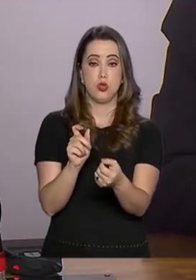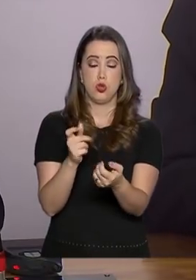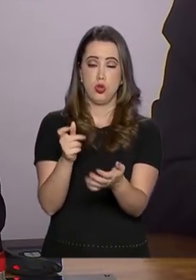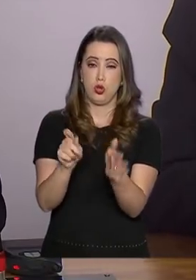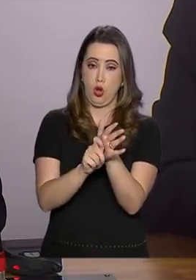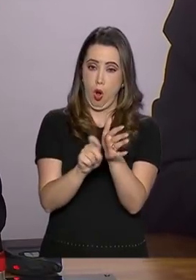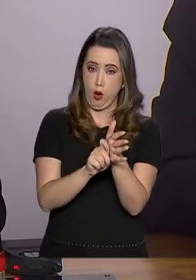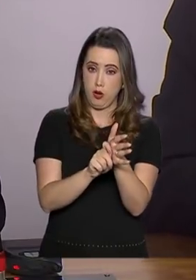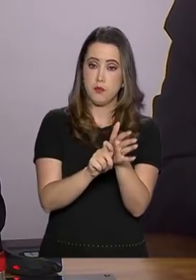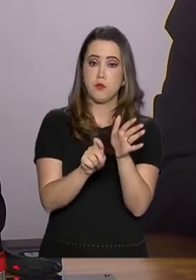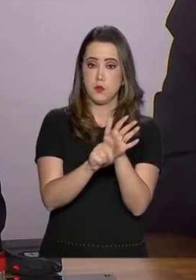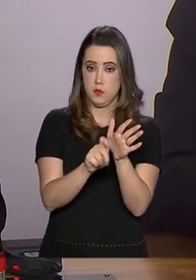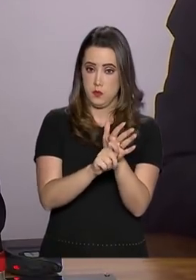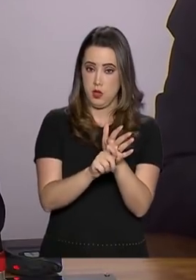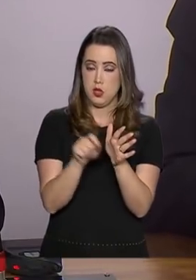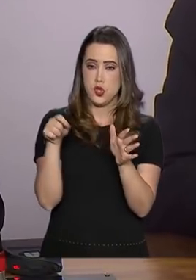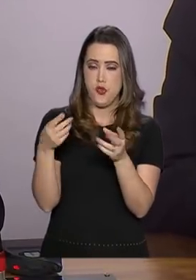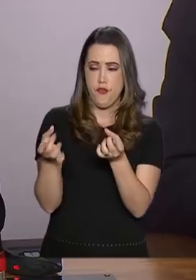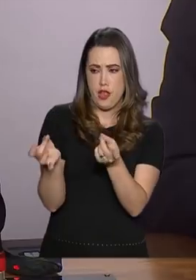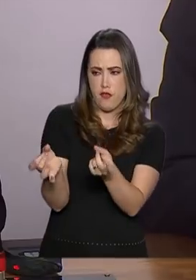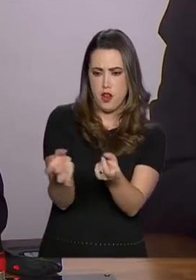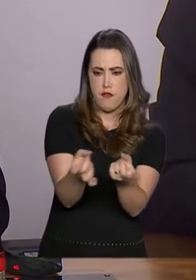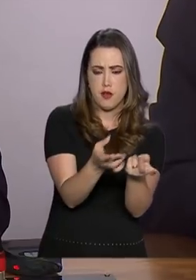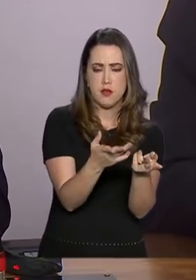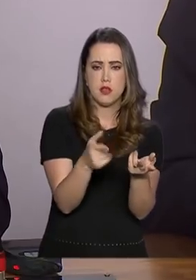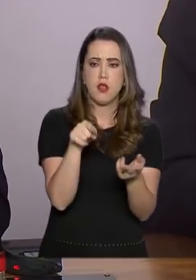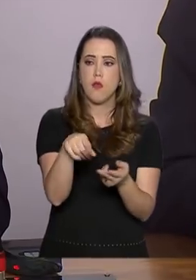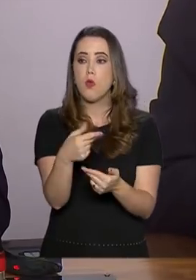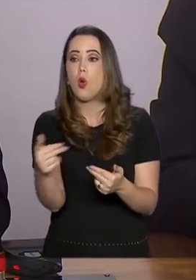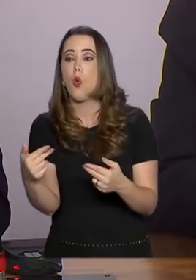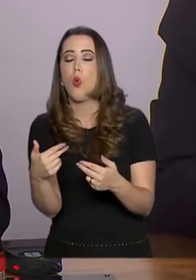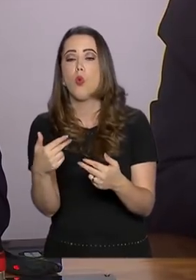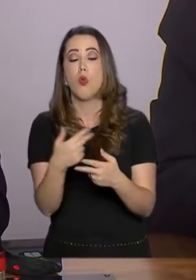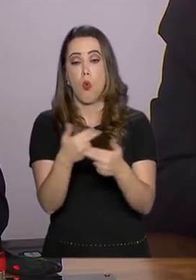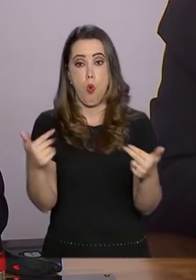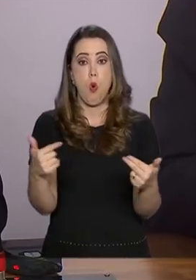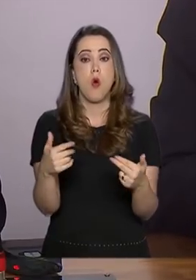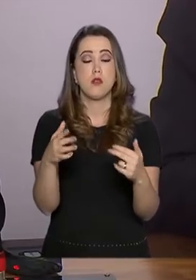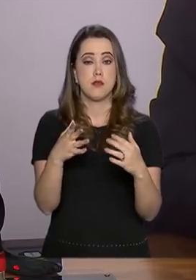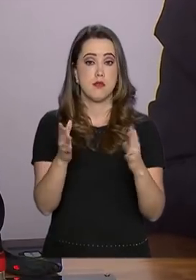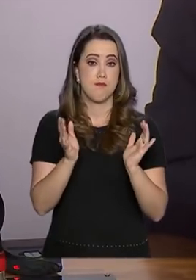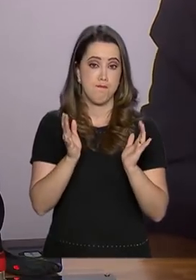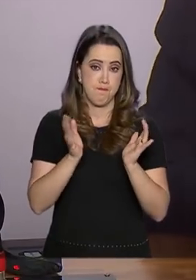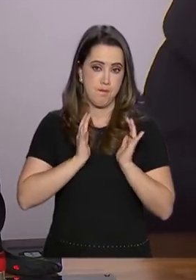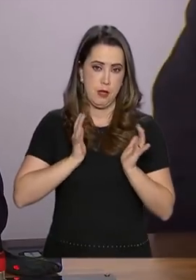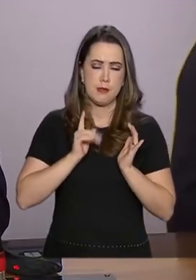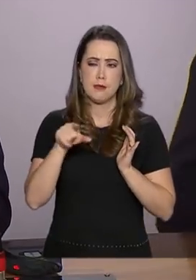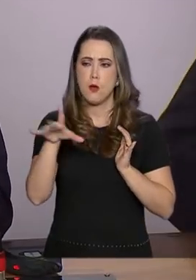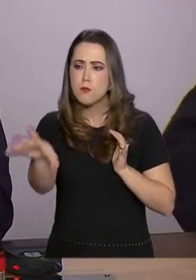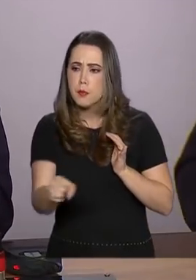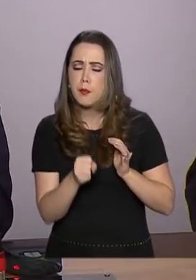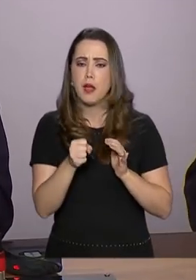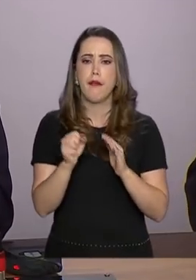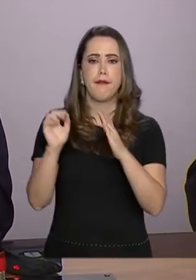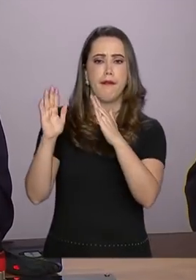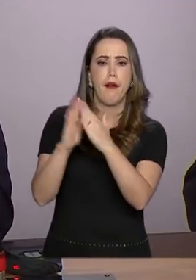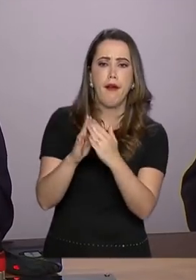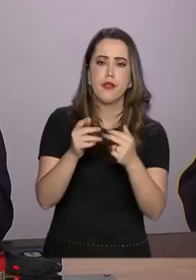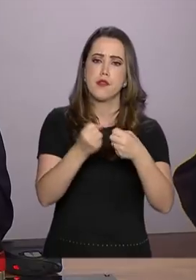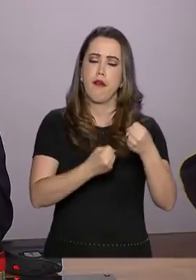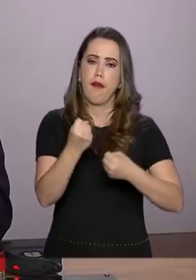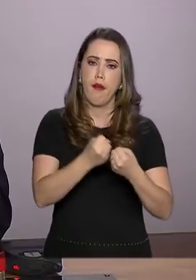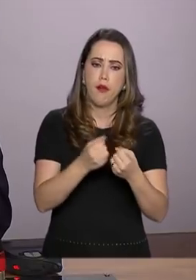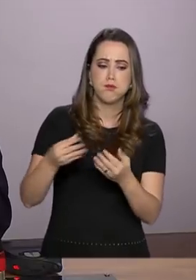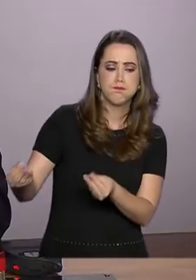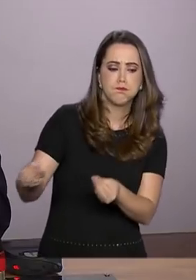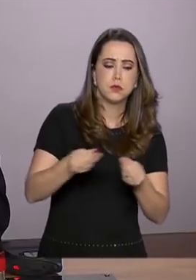e para facilitar a utilização desses recursos, mesmo antes do fim do trânsito julgado, já que a taxa de reversão